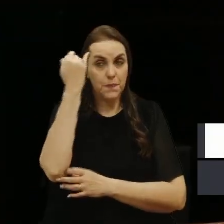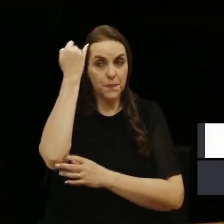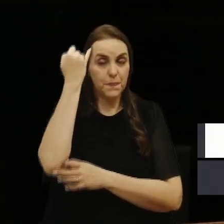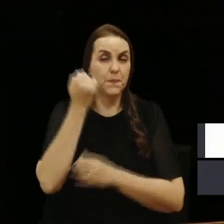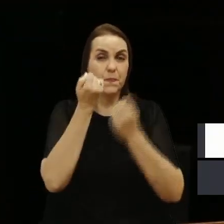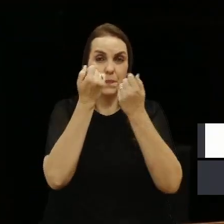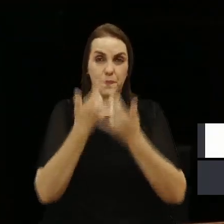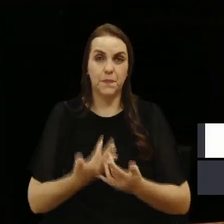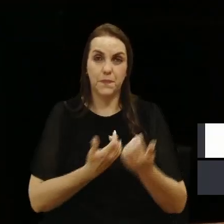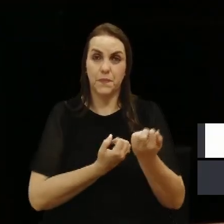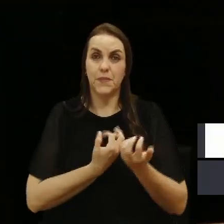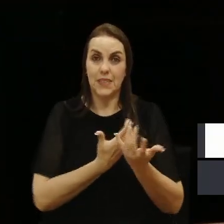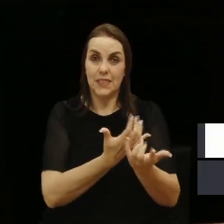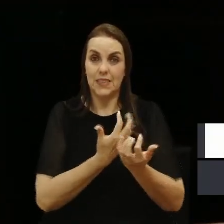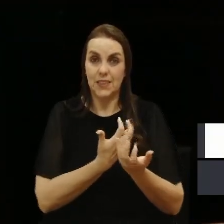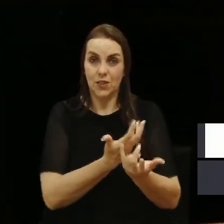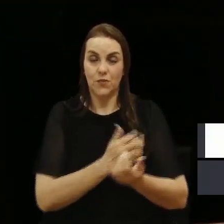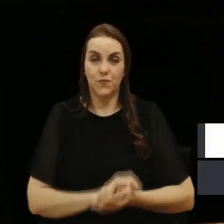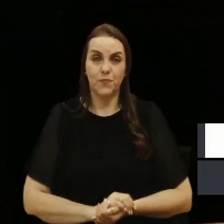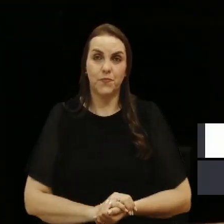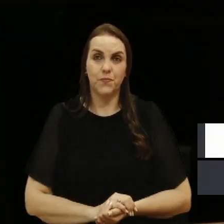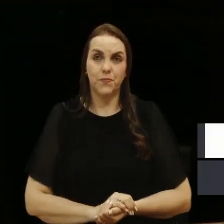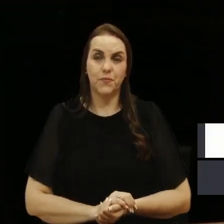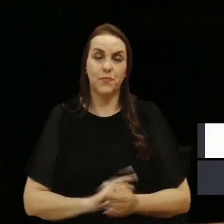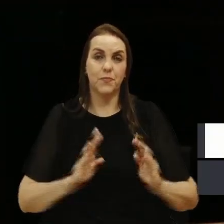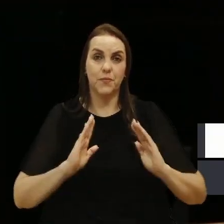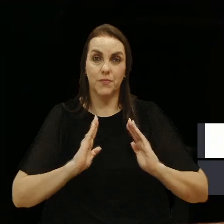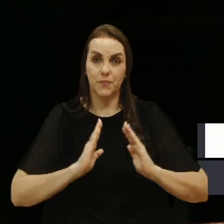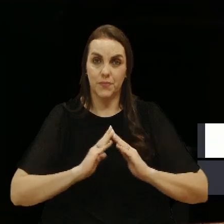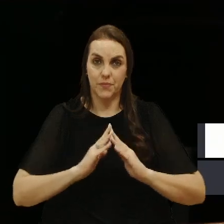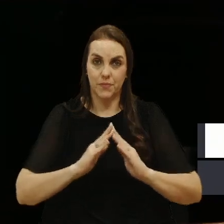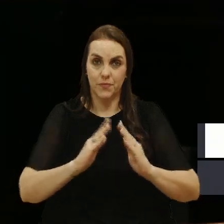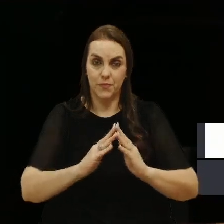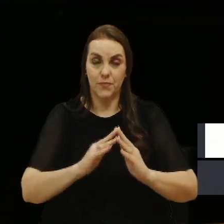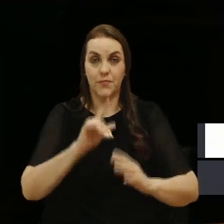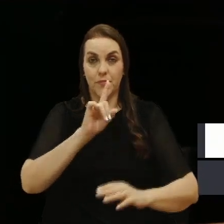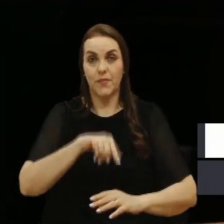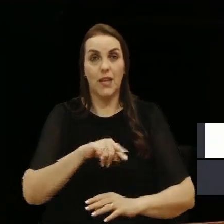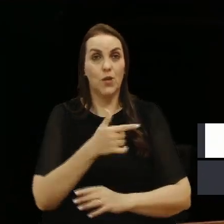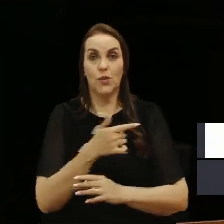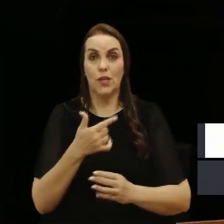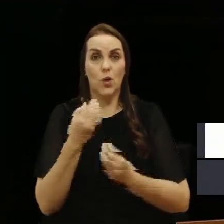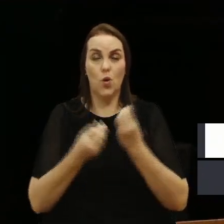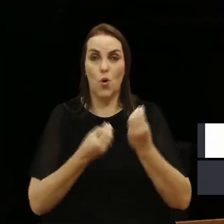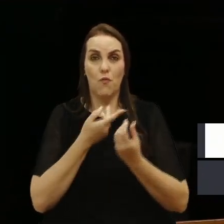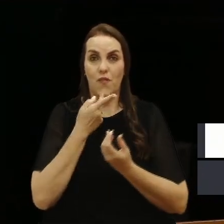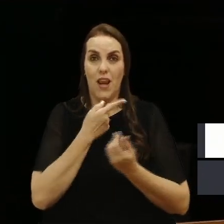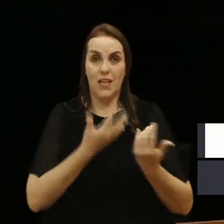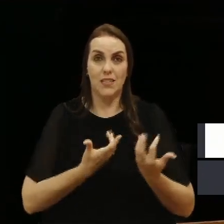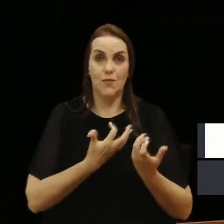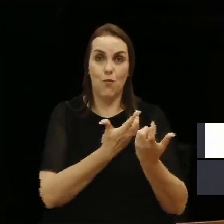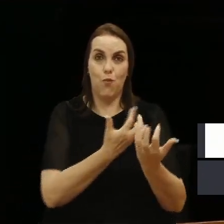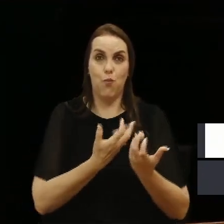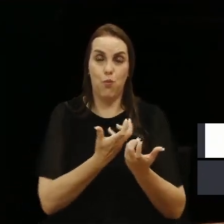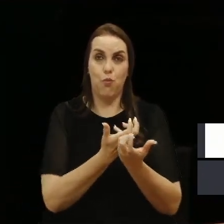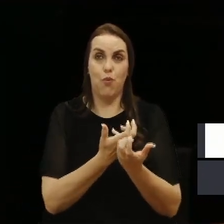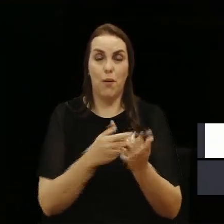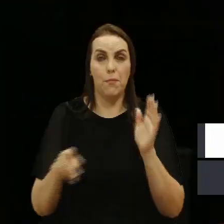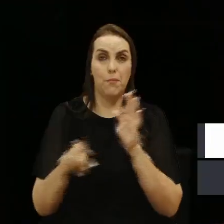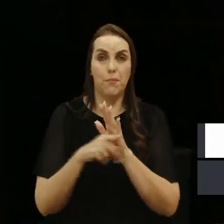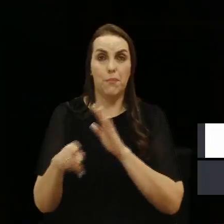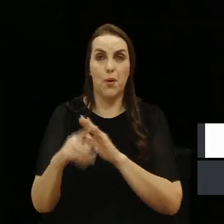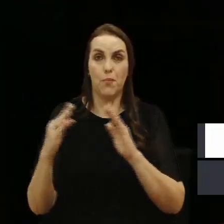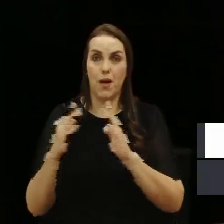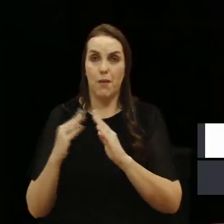né, vereador Zé D'Ambrosio. A questão habitacional é algo que não há como falar sobre incêndio sem falar sobre a questão habitacional, vereador José